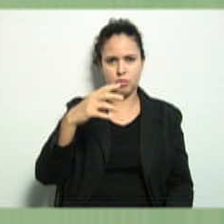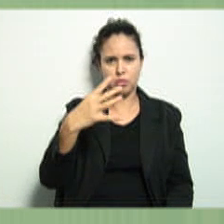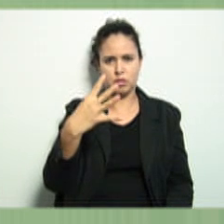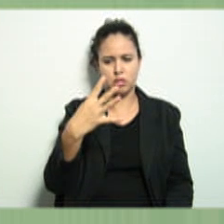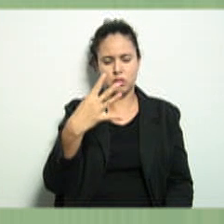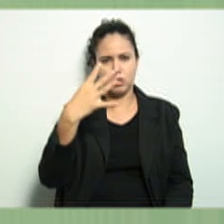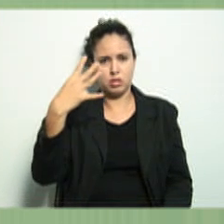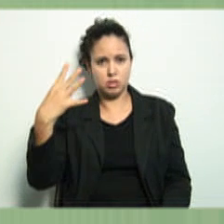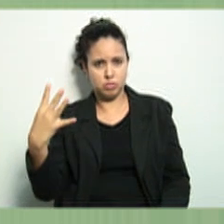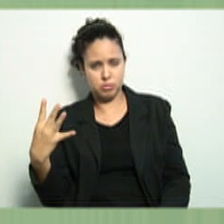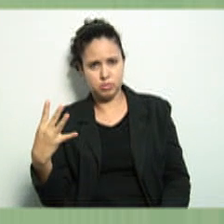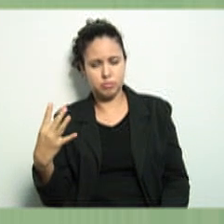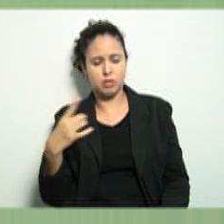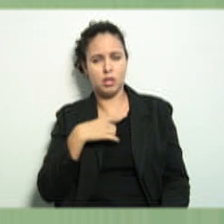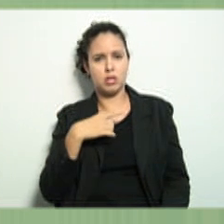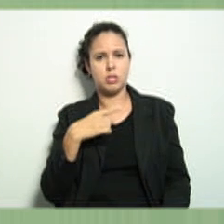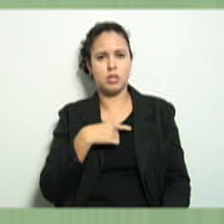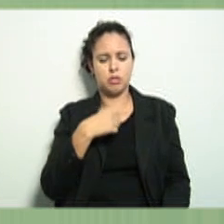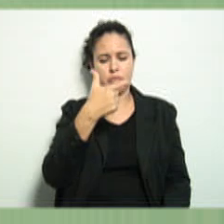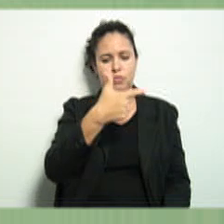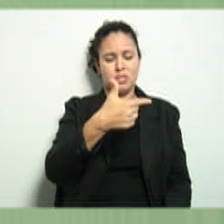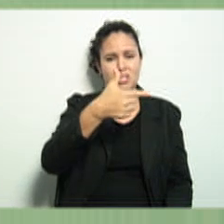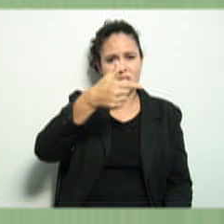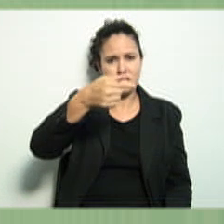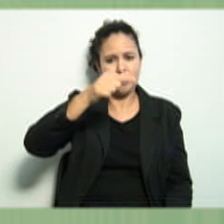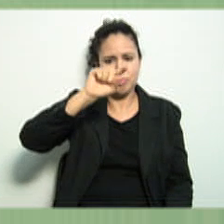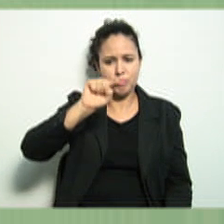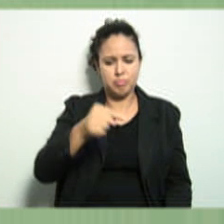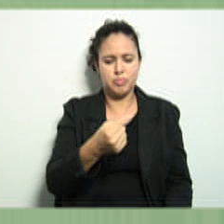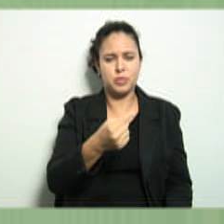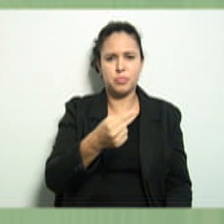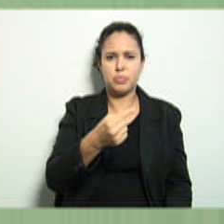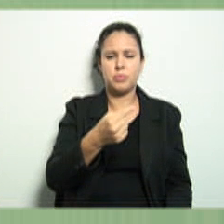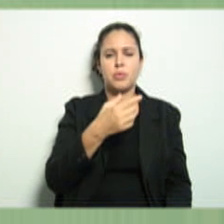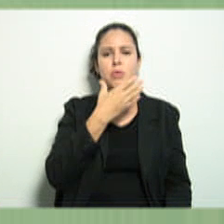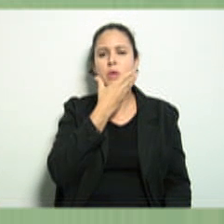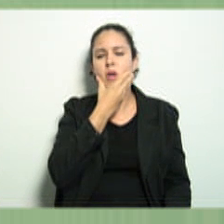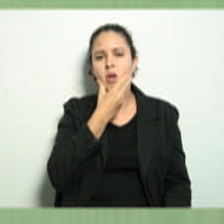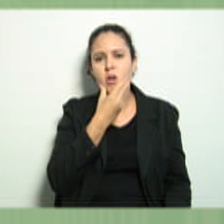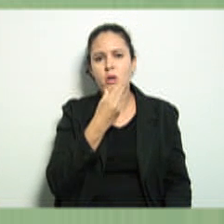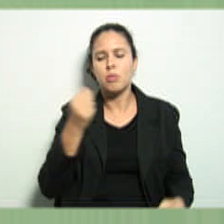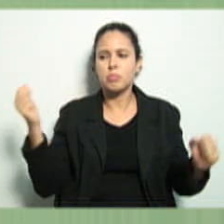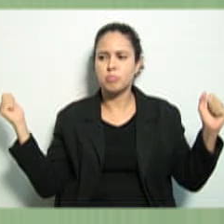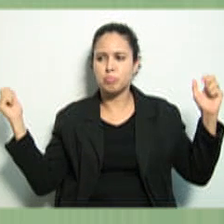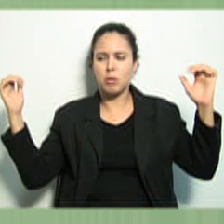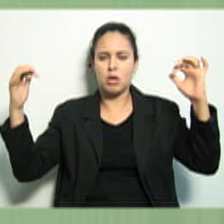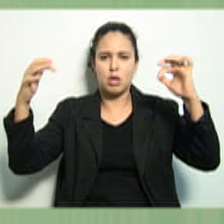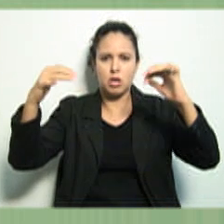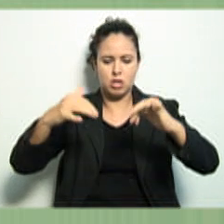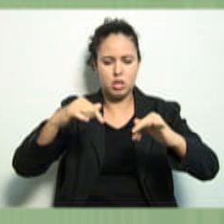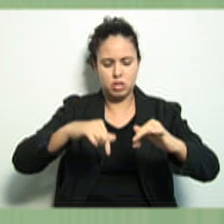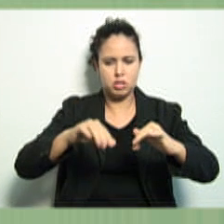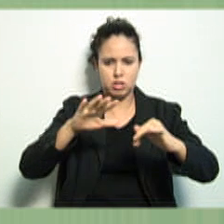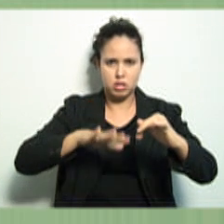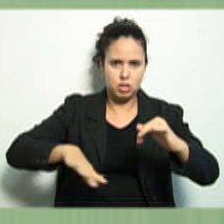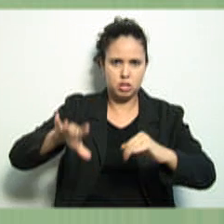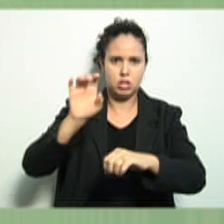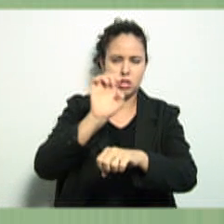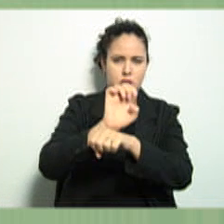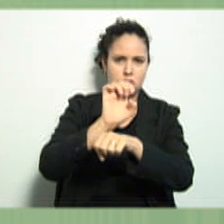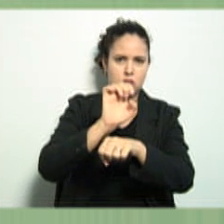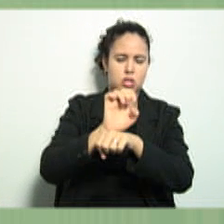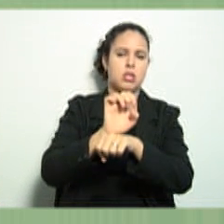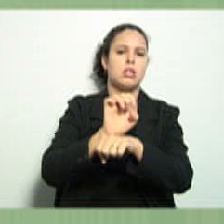mil homens, né, vindo aqui para a região para fazer esse trabalho